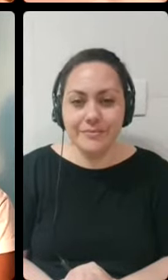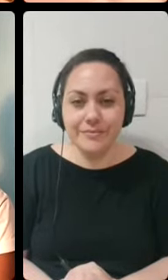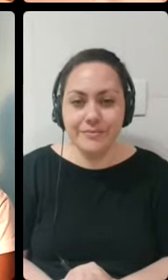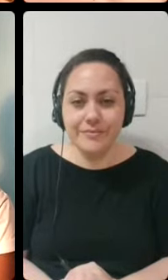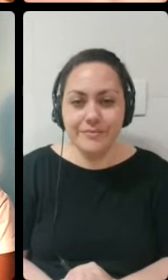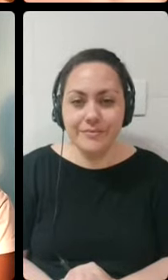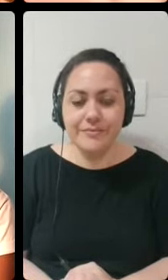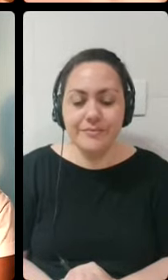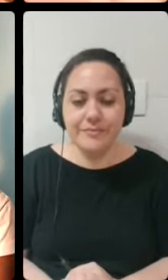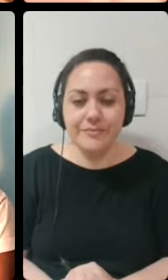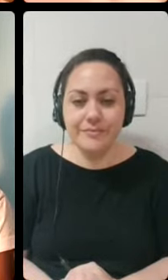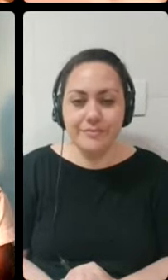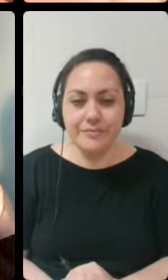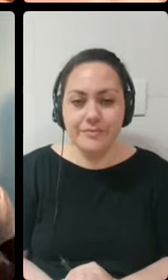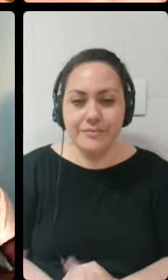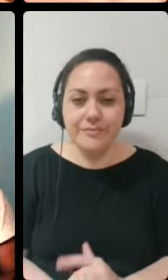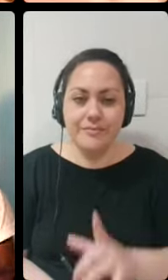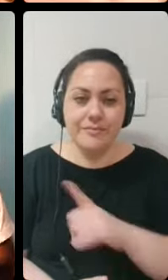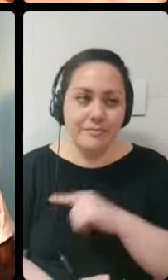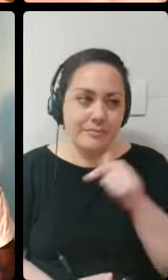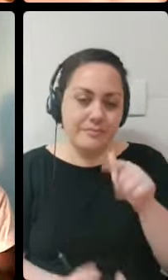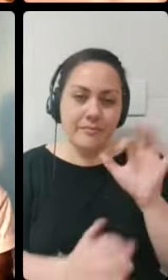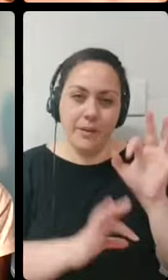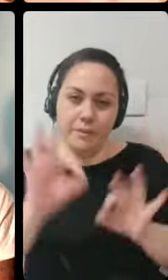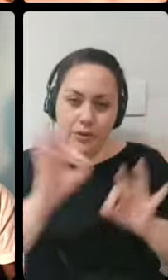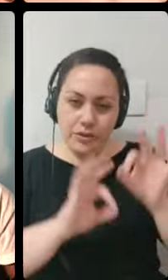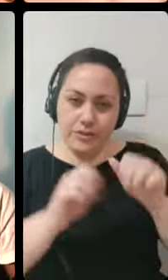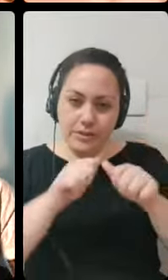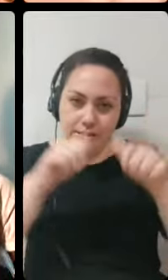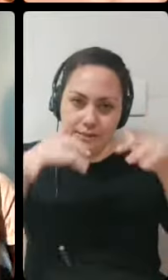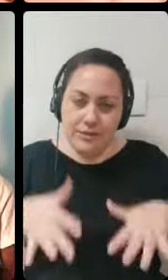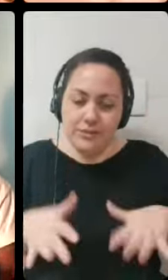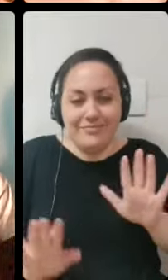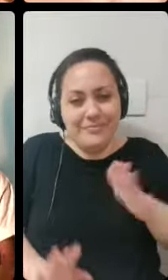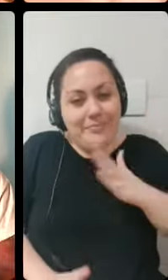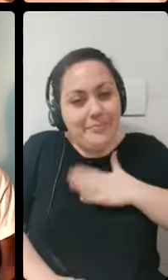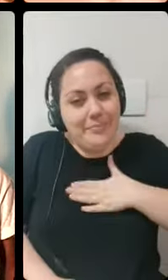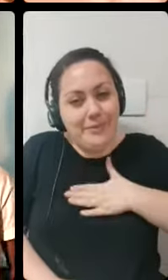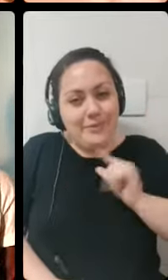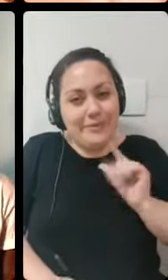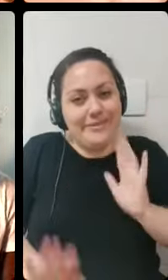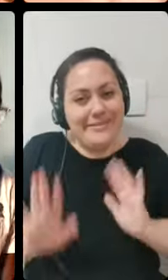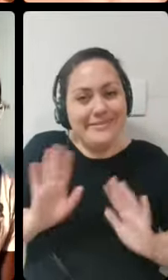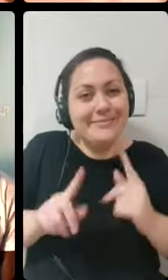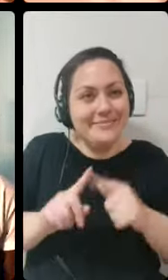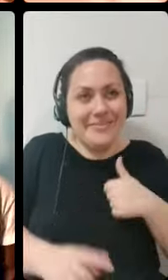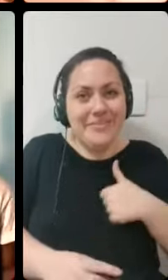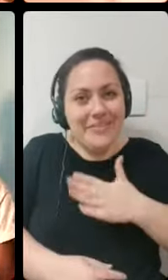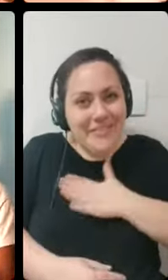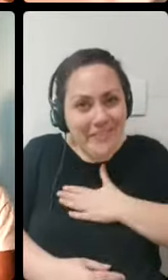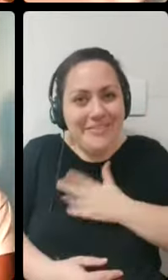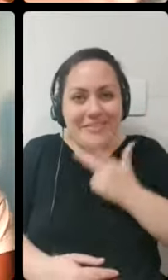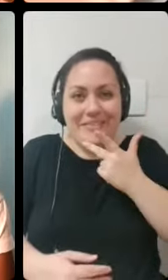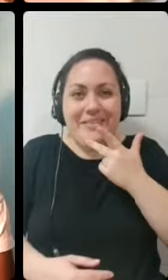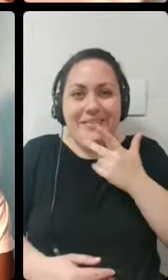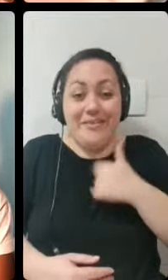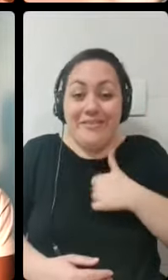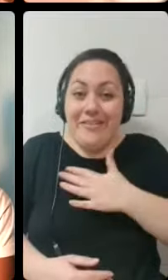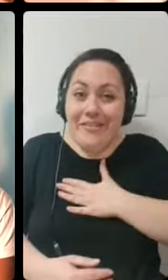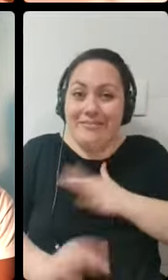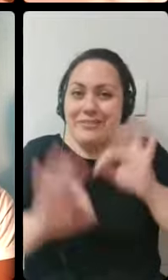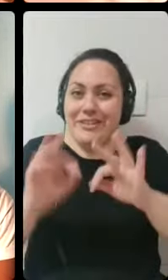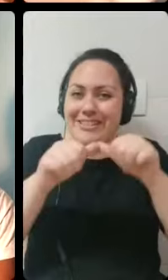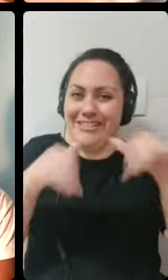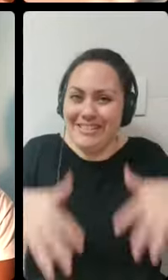projeto, né, de extensão, eu sou suspeito para falar, porque eu gosto muito de projetos de extensão. Mas a gente tinha uma questão